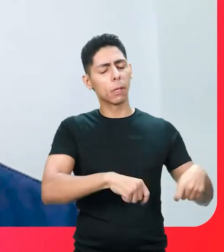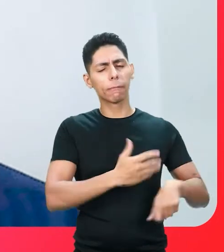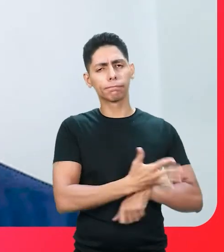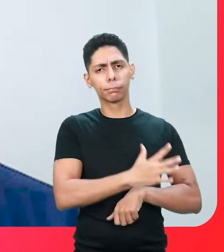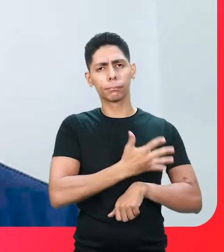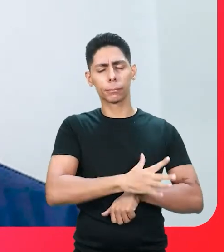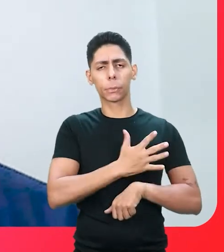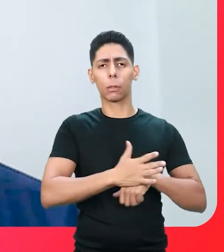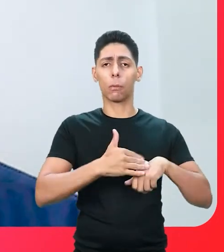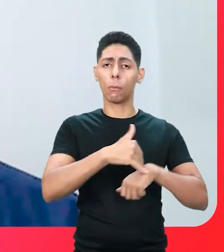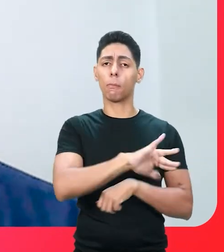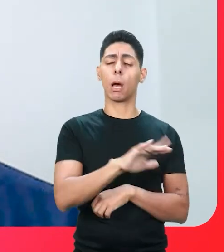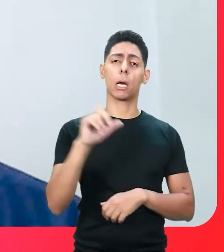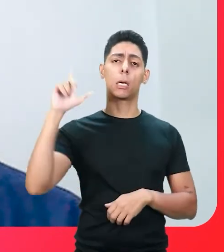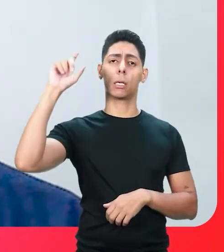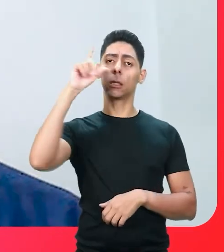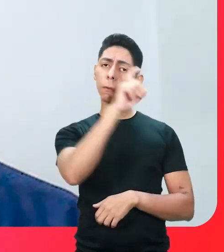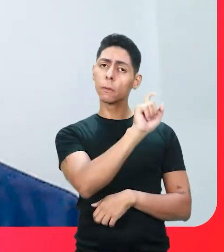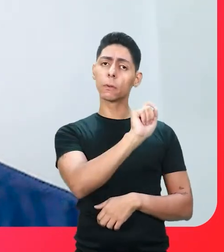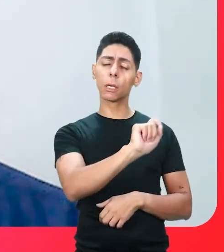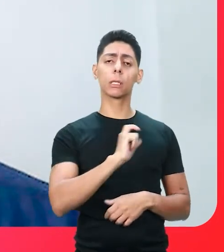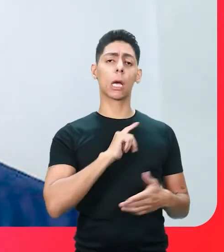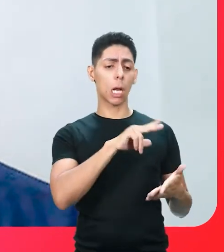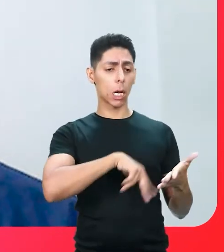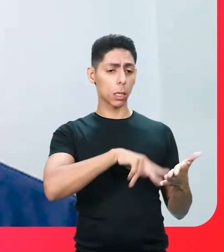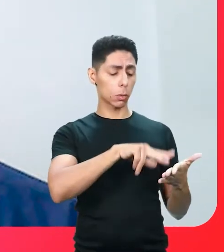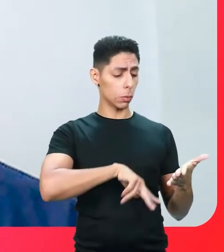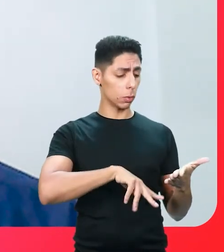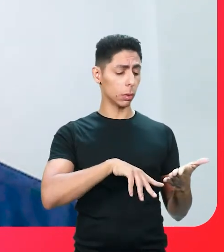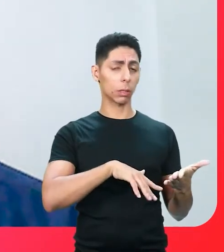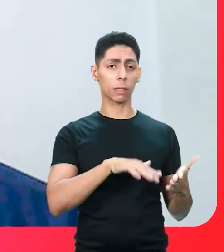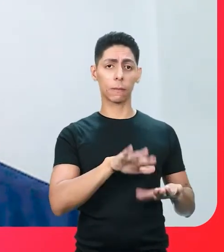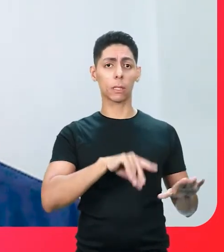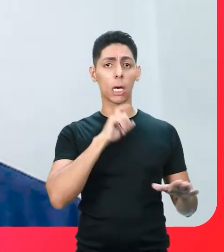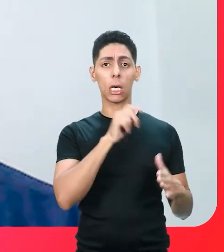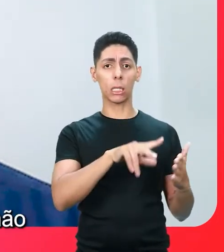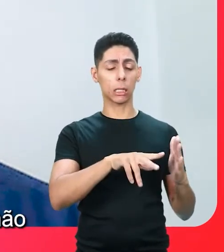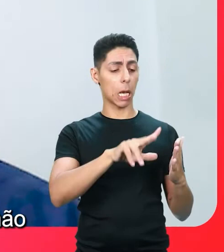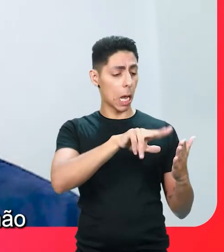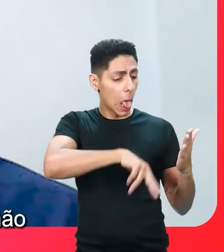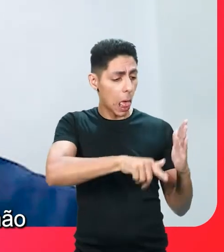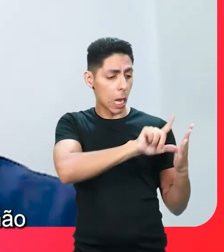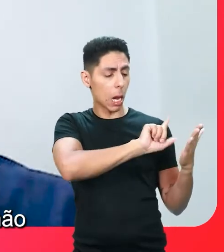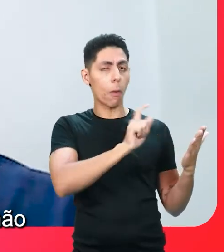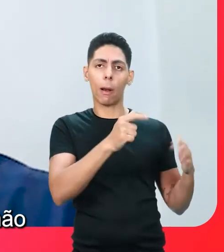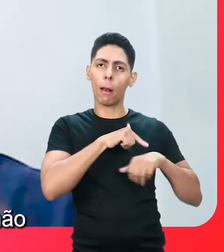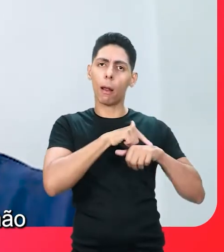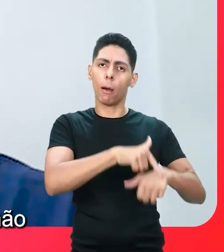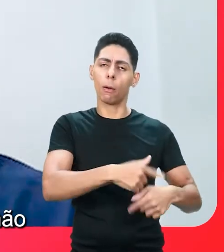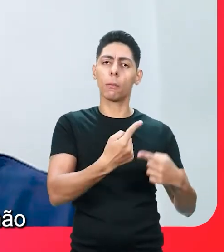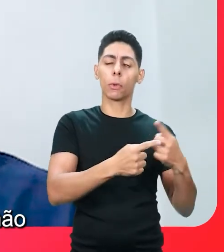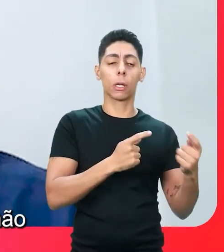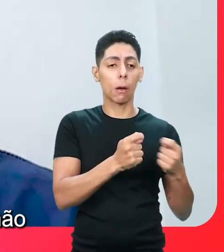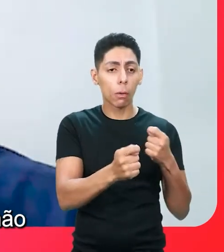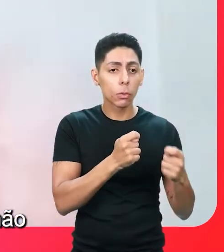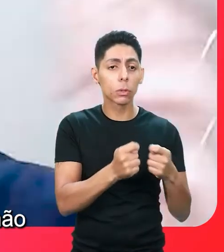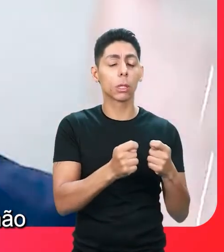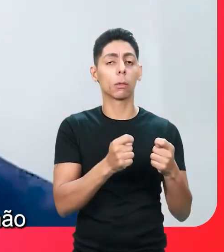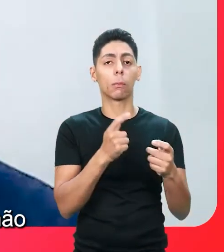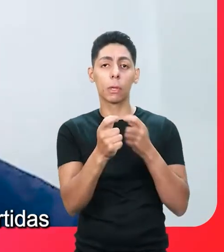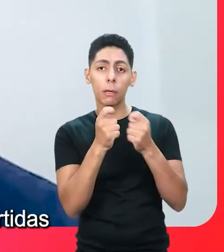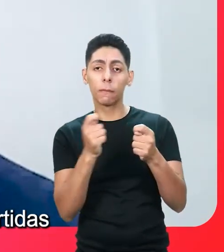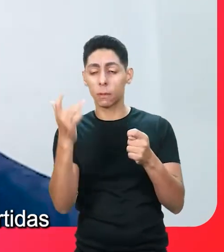mais complicado? Tinha leitura, muitas vezes, que eu não tinha tempo de passar o olho antes no papel, porque eu estava conduzindo uma entrevista,